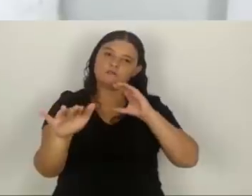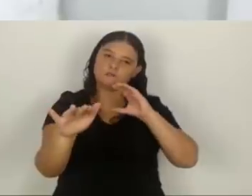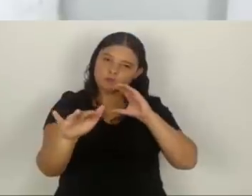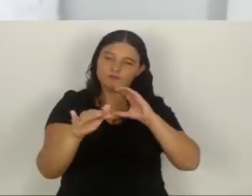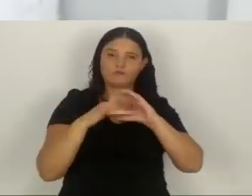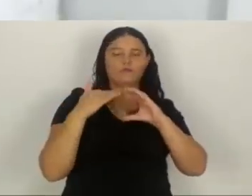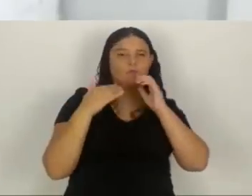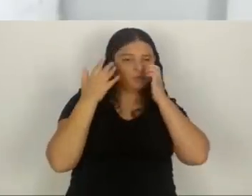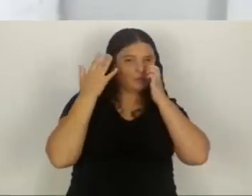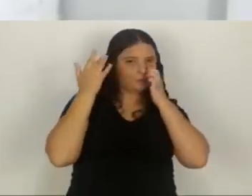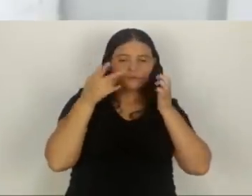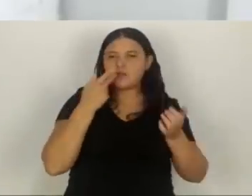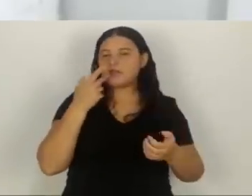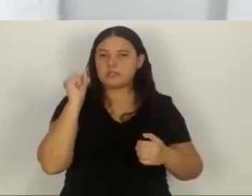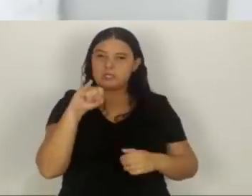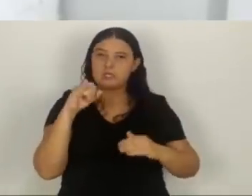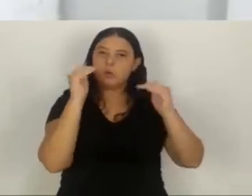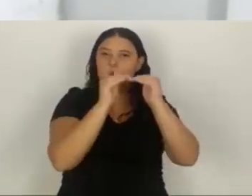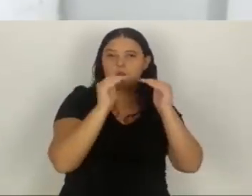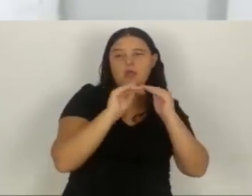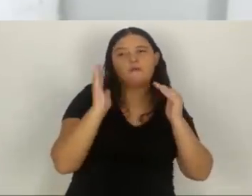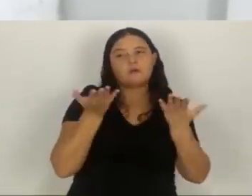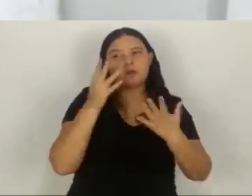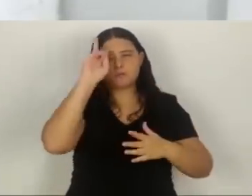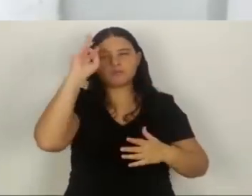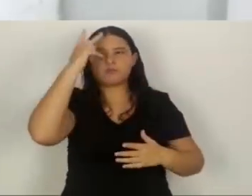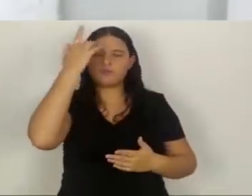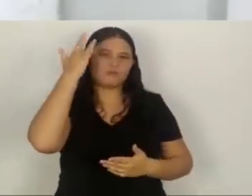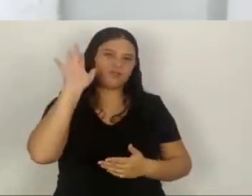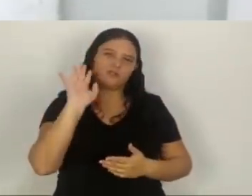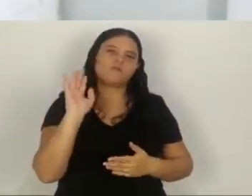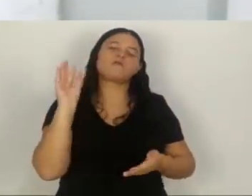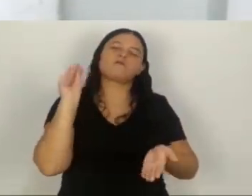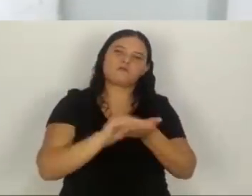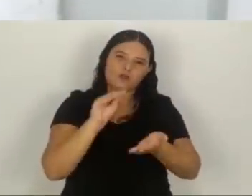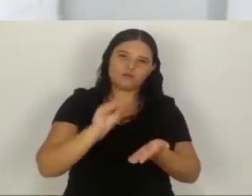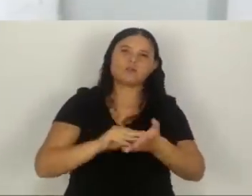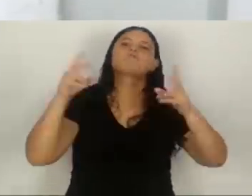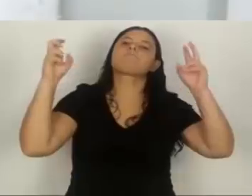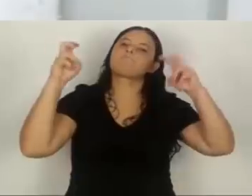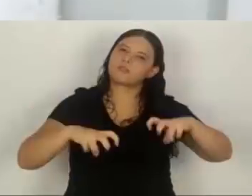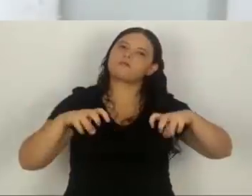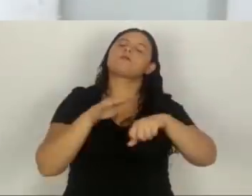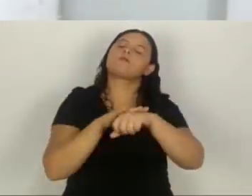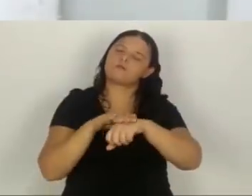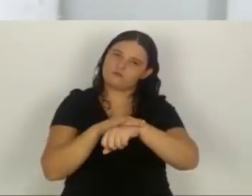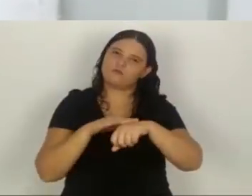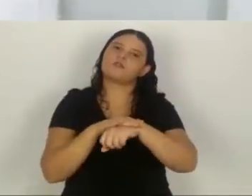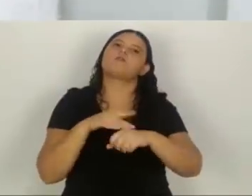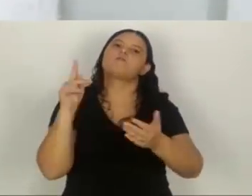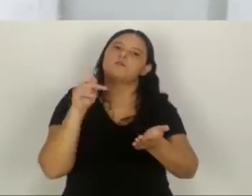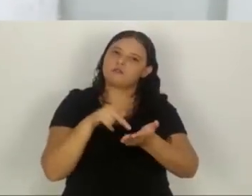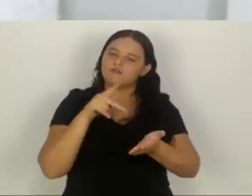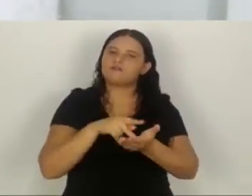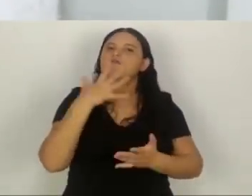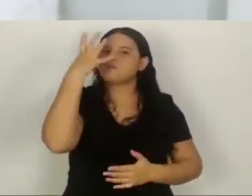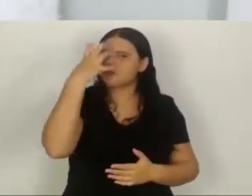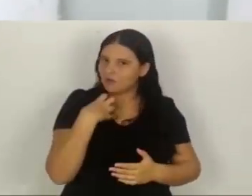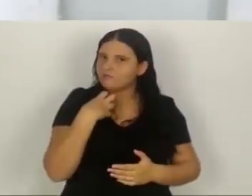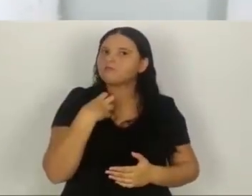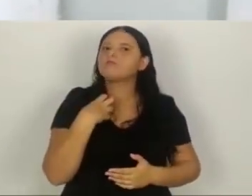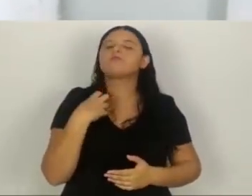ele concordava em ter e agora que mudou de ideia, mas eu acho que falta, sim, sentar e ter uma conversa realmente séria e